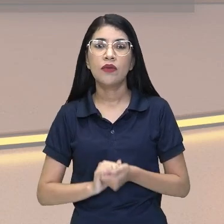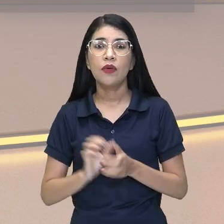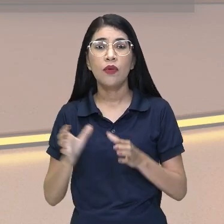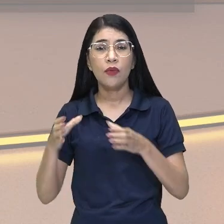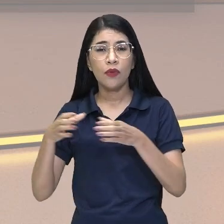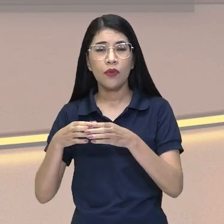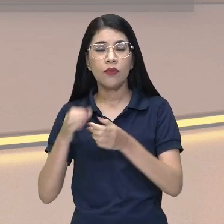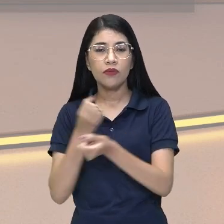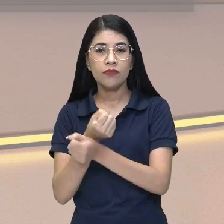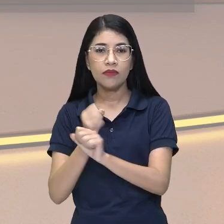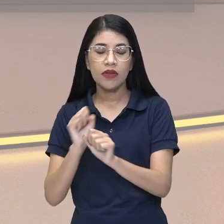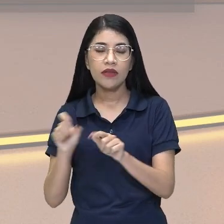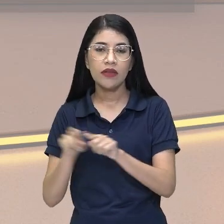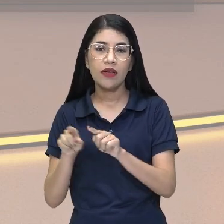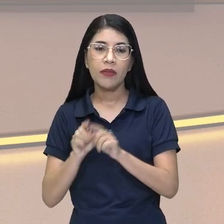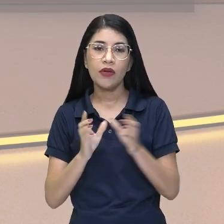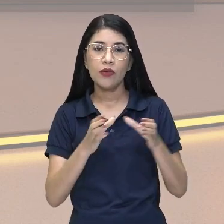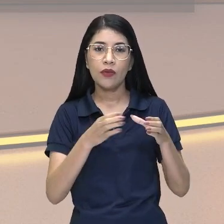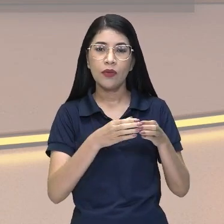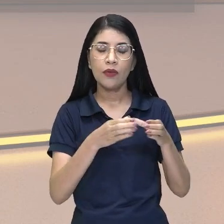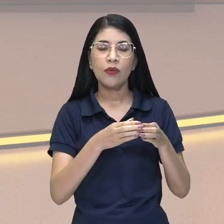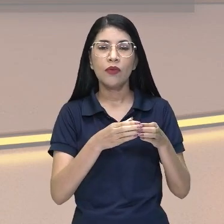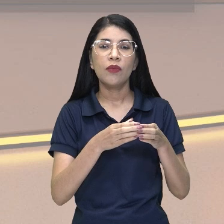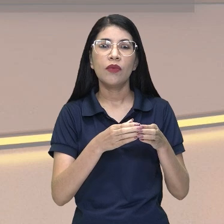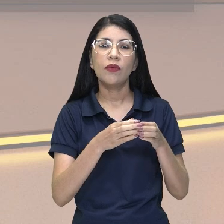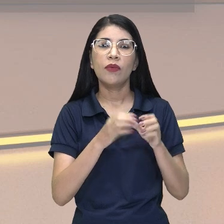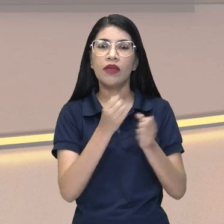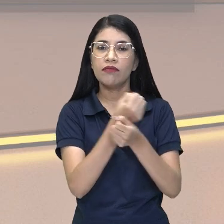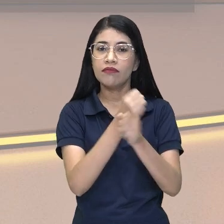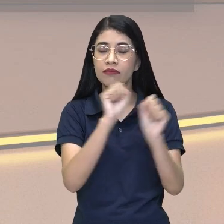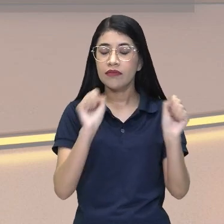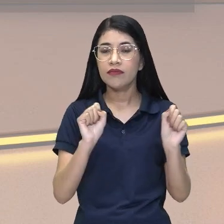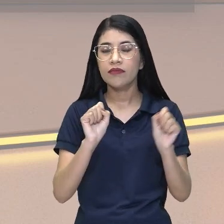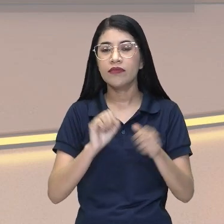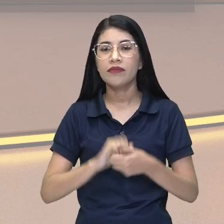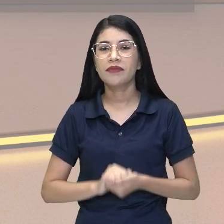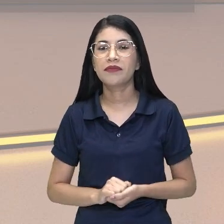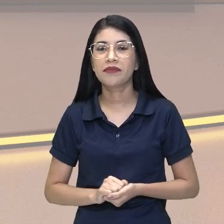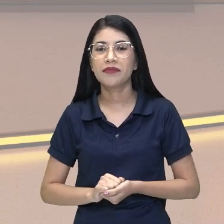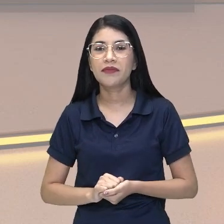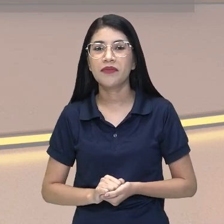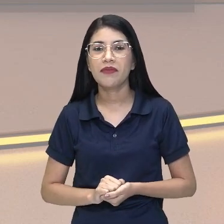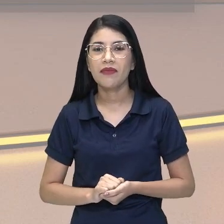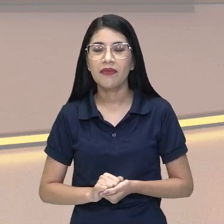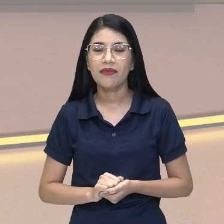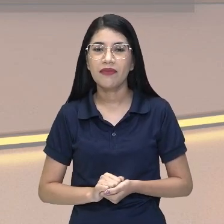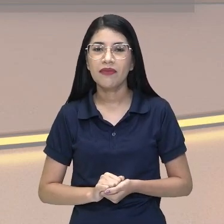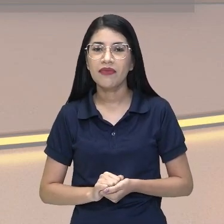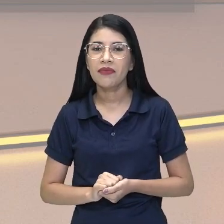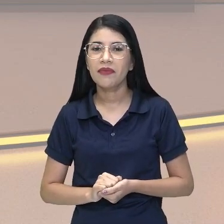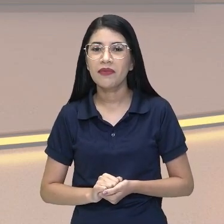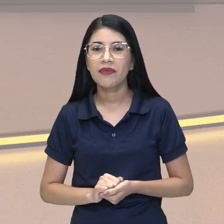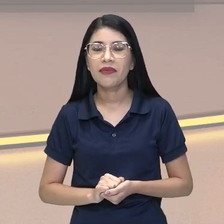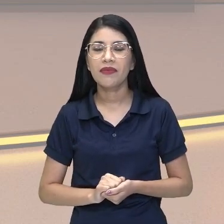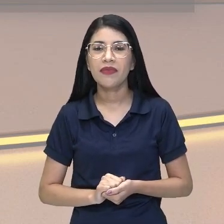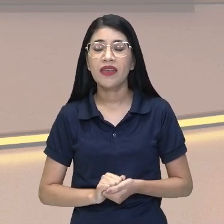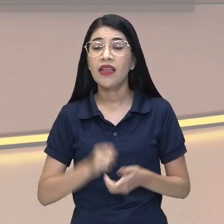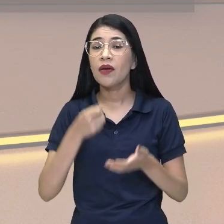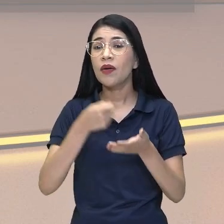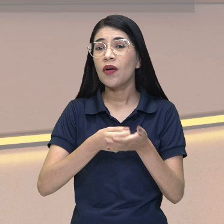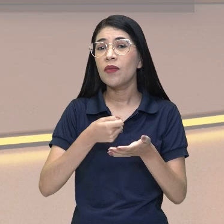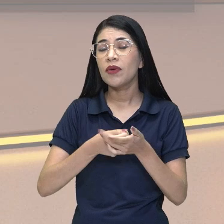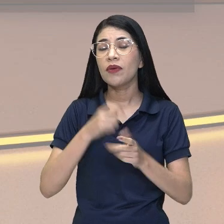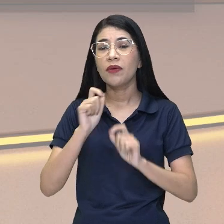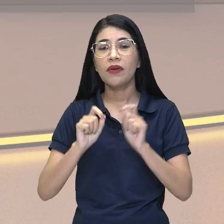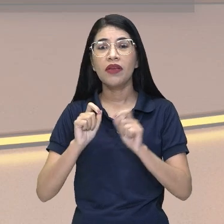e dos grupos abolicionistas, que palavra que não sai, né? Abolicionistas, forçou o